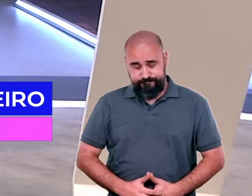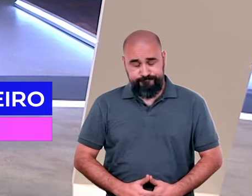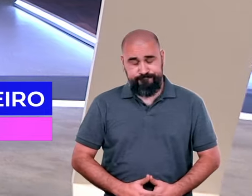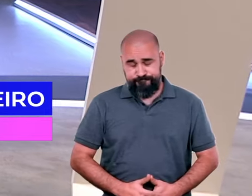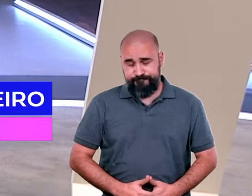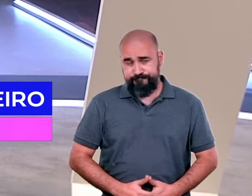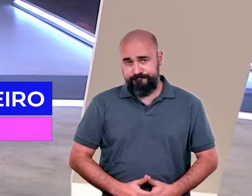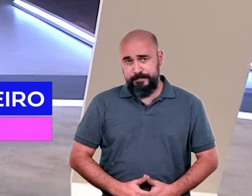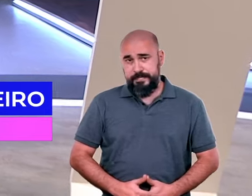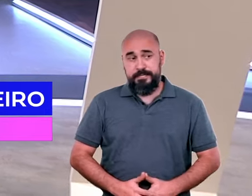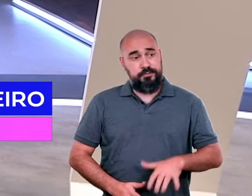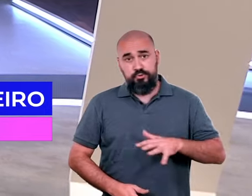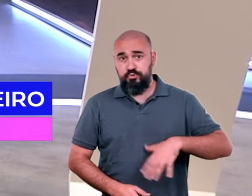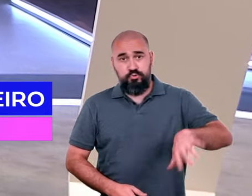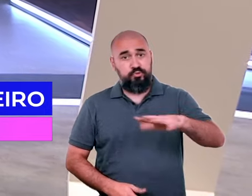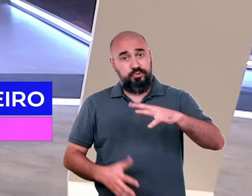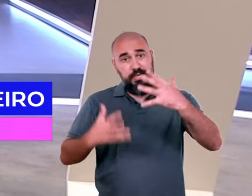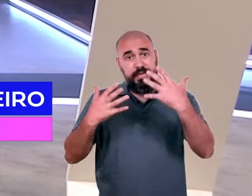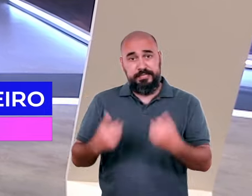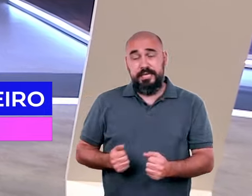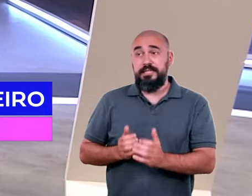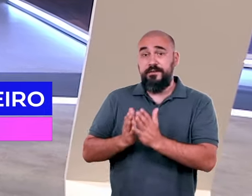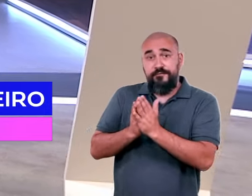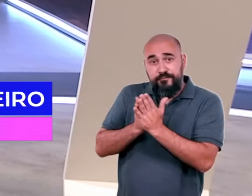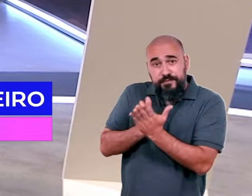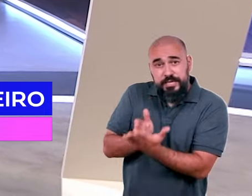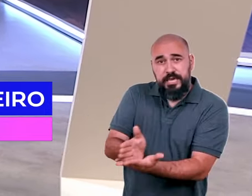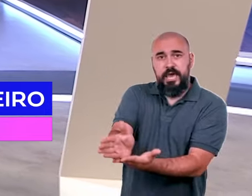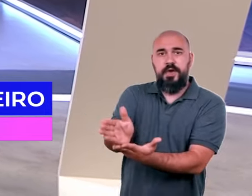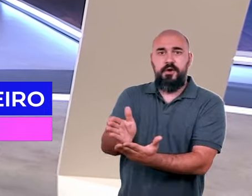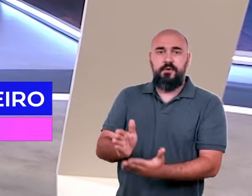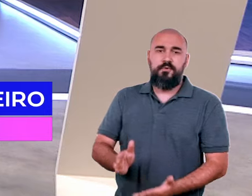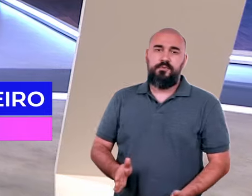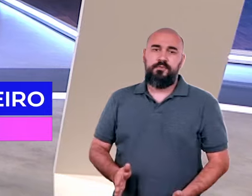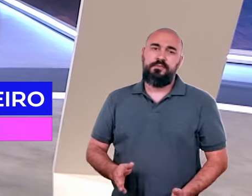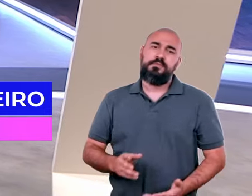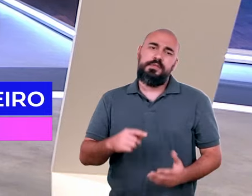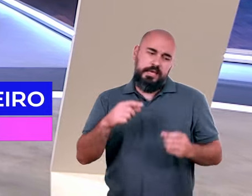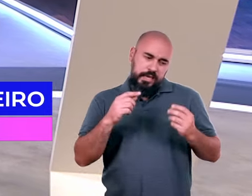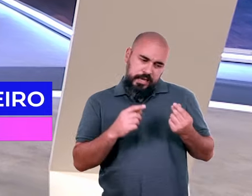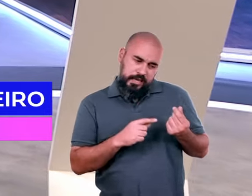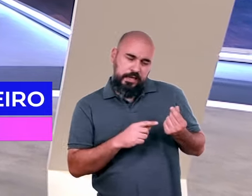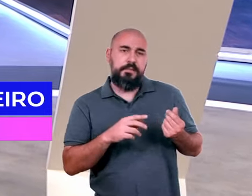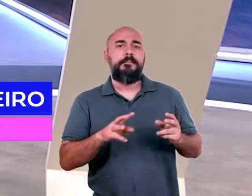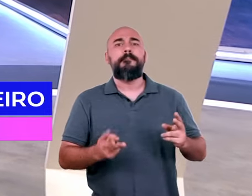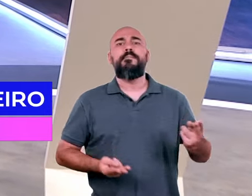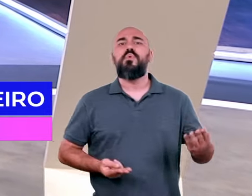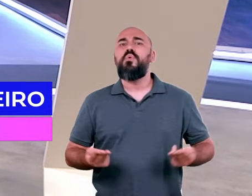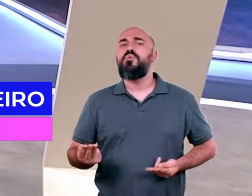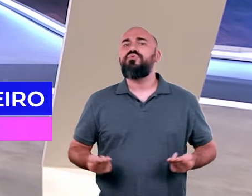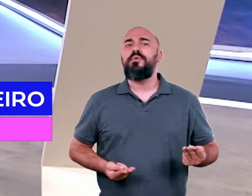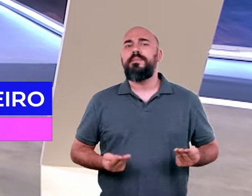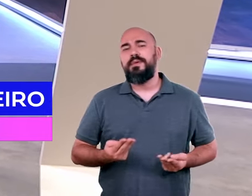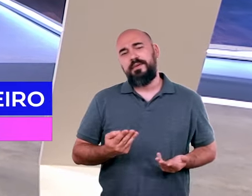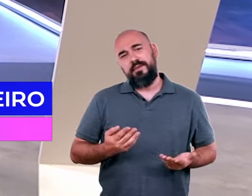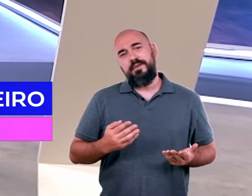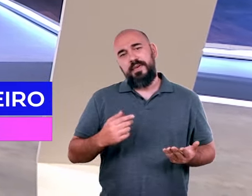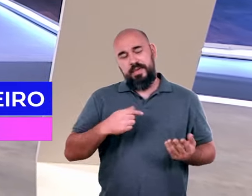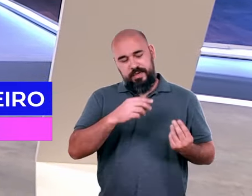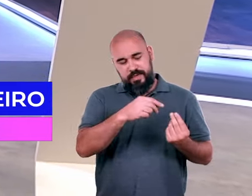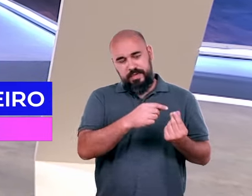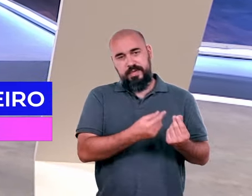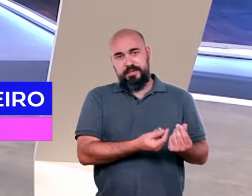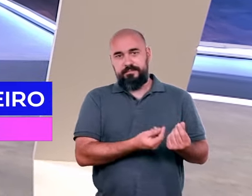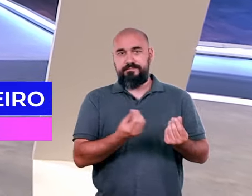desejam e que aceitam serem fiéis, a cuidarem daquilo que chamamos de mordomia cristã. Sou o